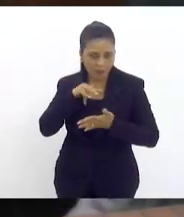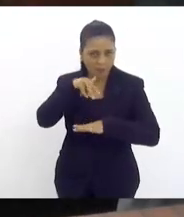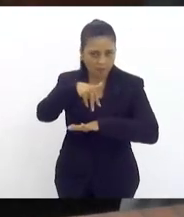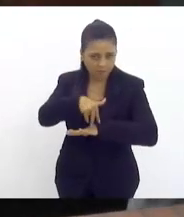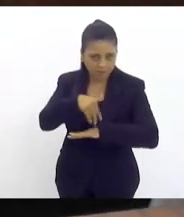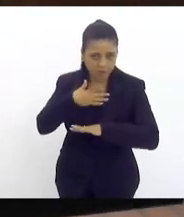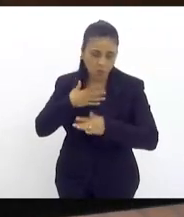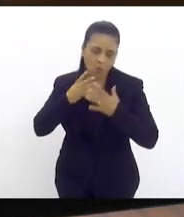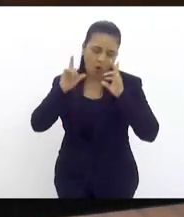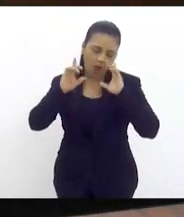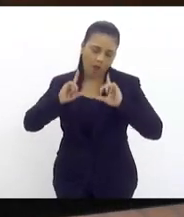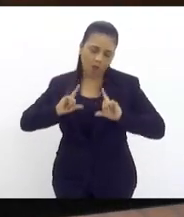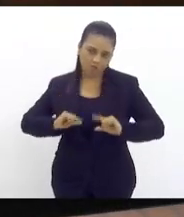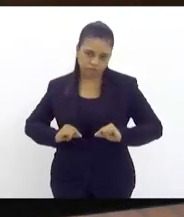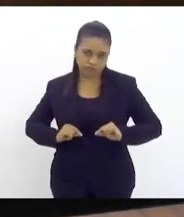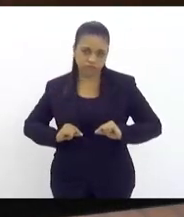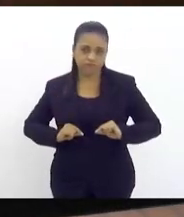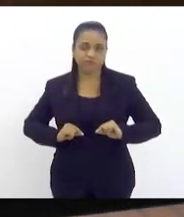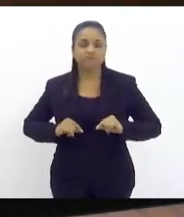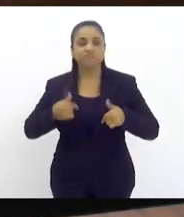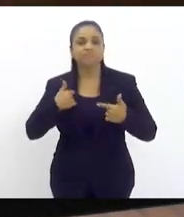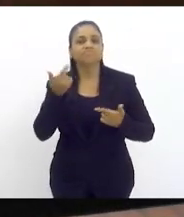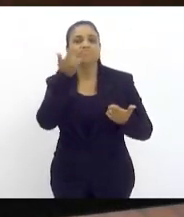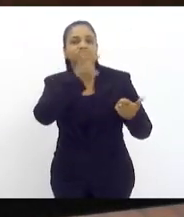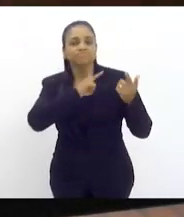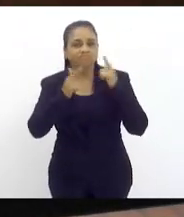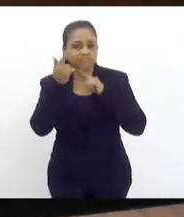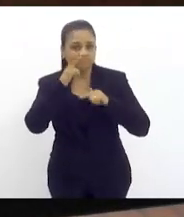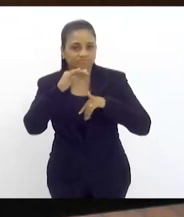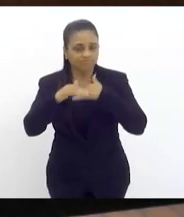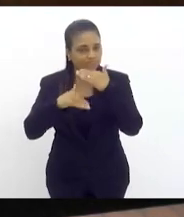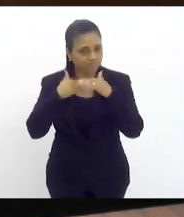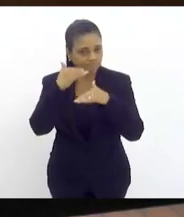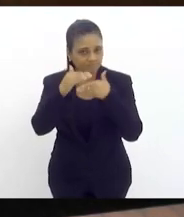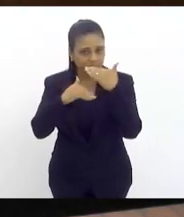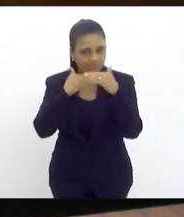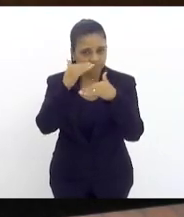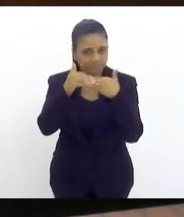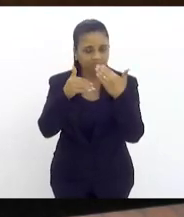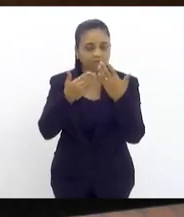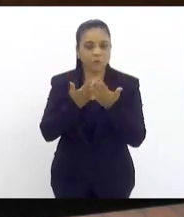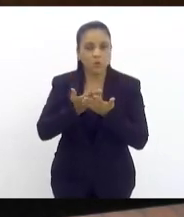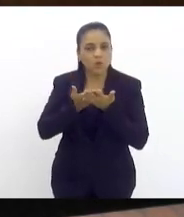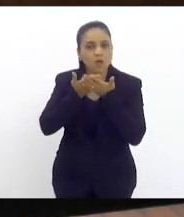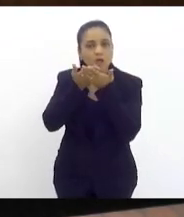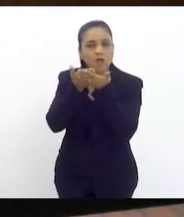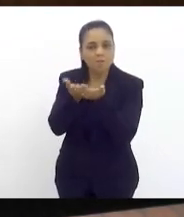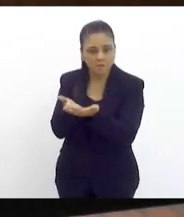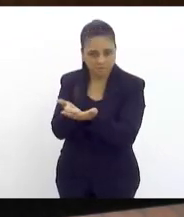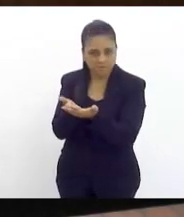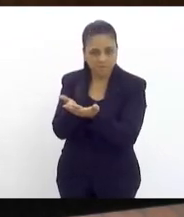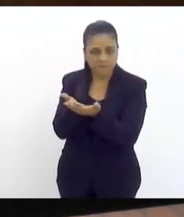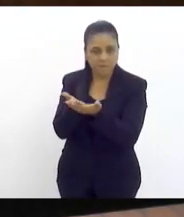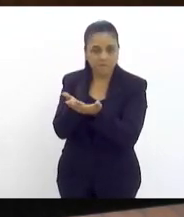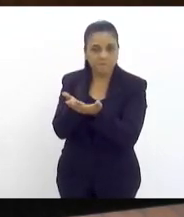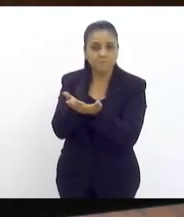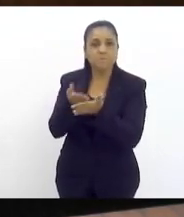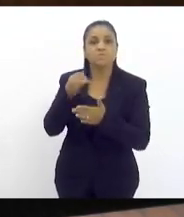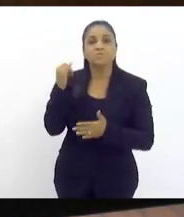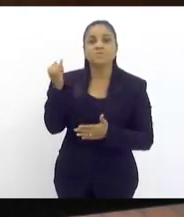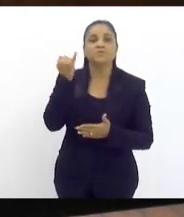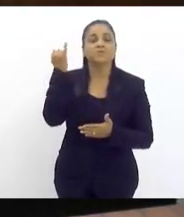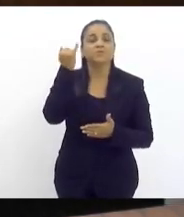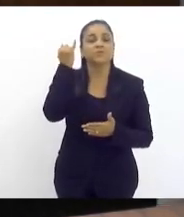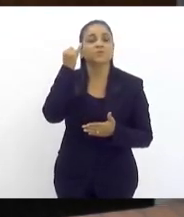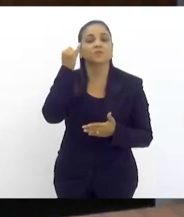mais aliviada de que a gente tenha conseguido construir minimamente um encaminhamento, porque o que é mais